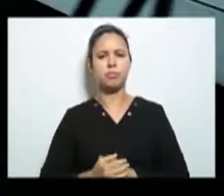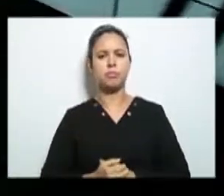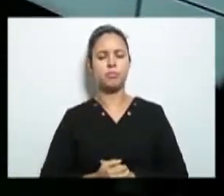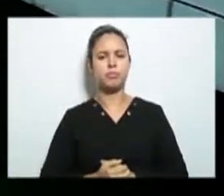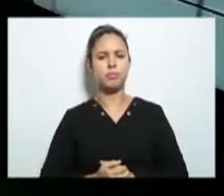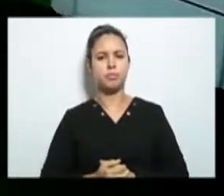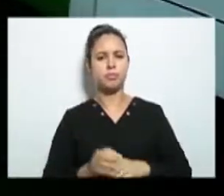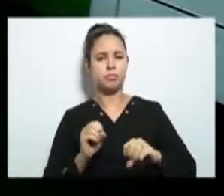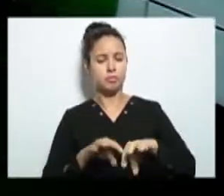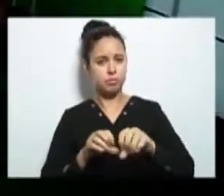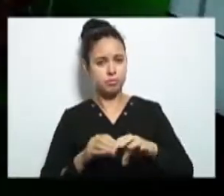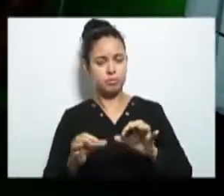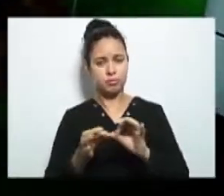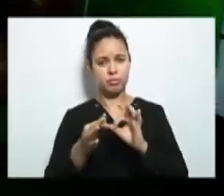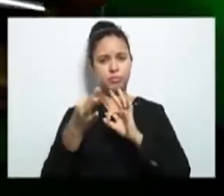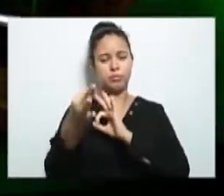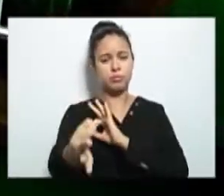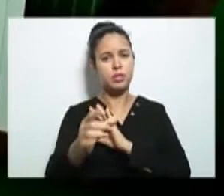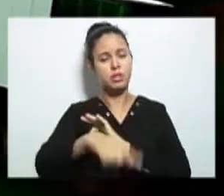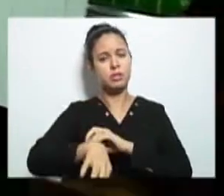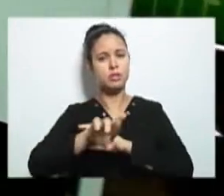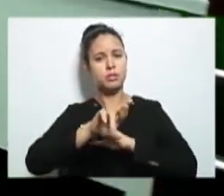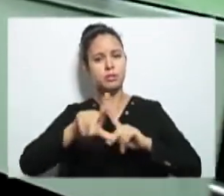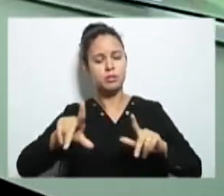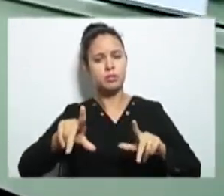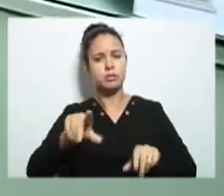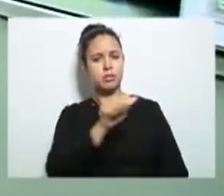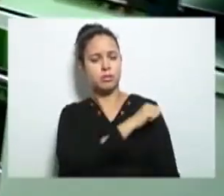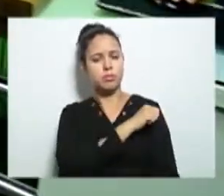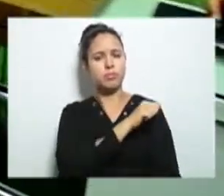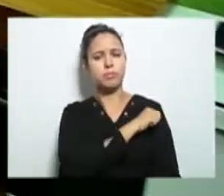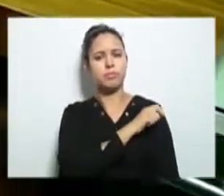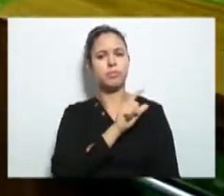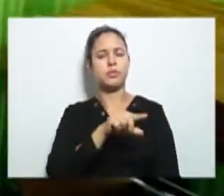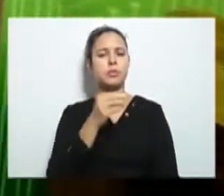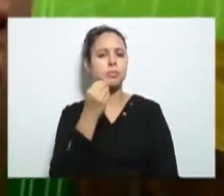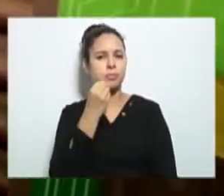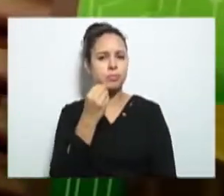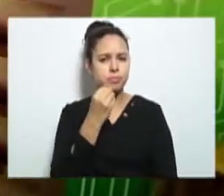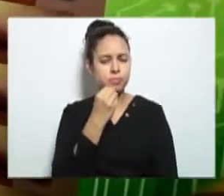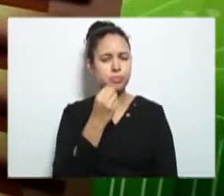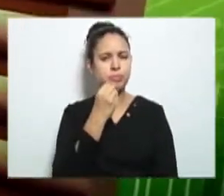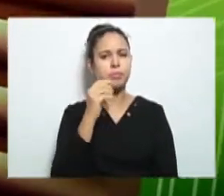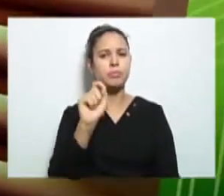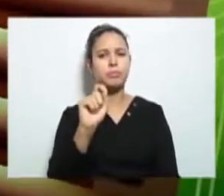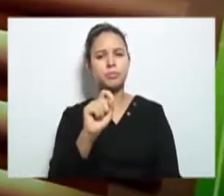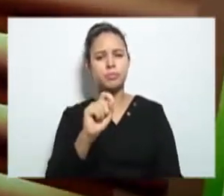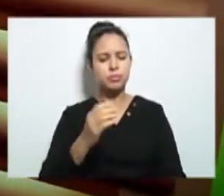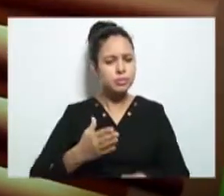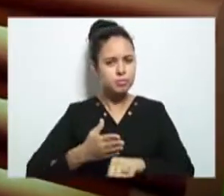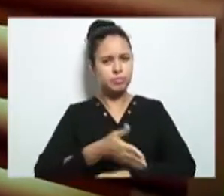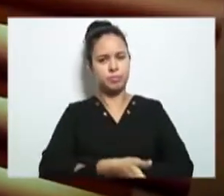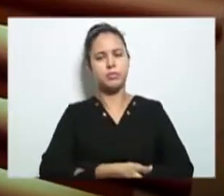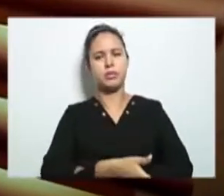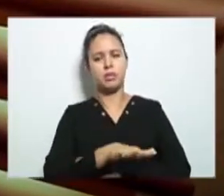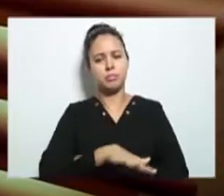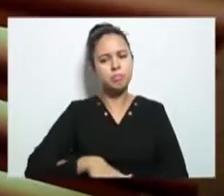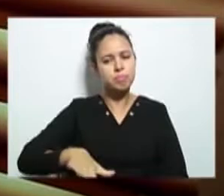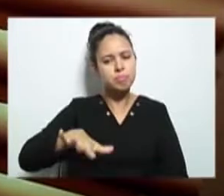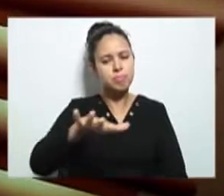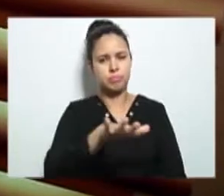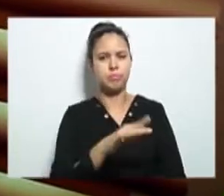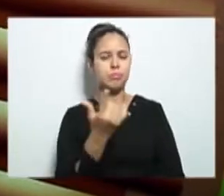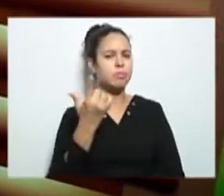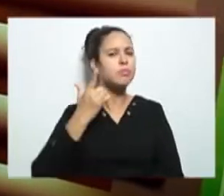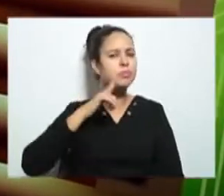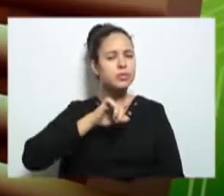A educação à distância tem um diferencial. O aluno da educação à distância ele tem a oportunidade de entrar nessa máquina, essa ferramenta aqui